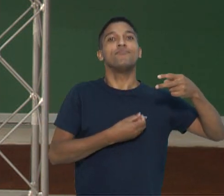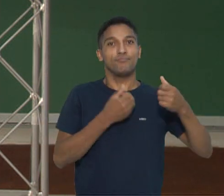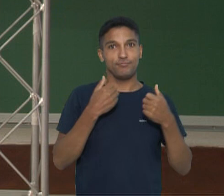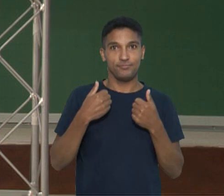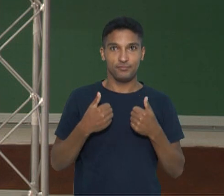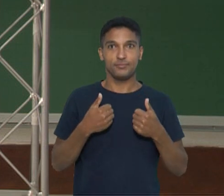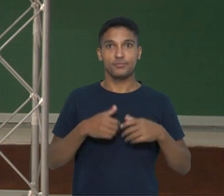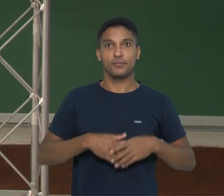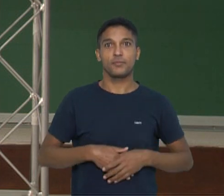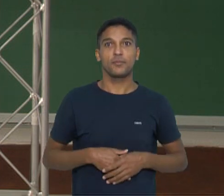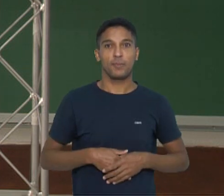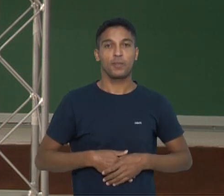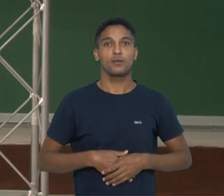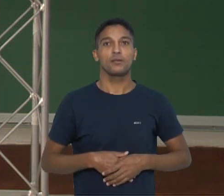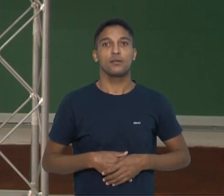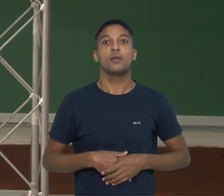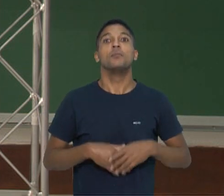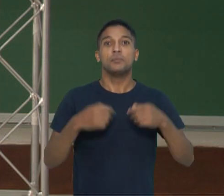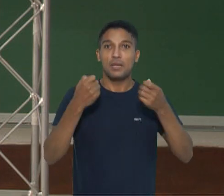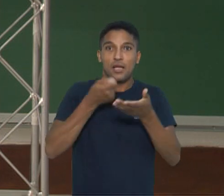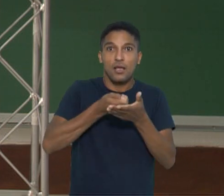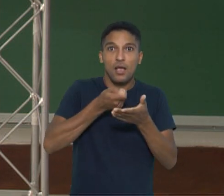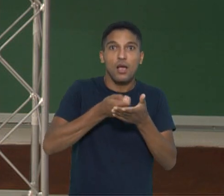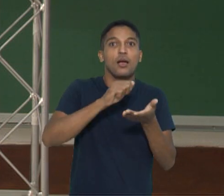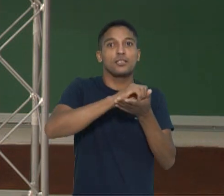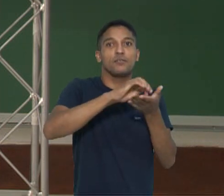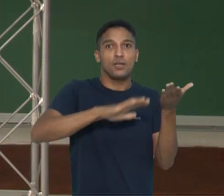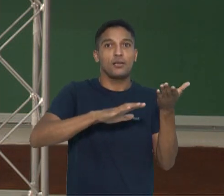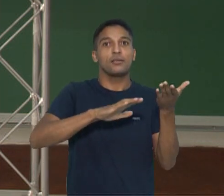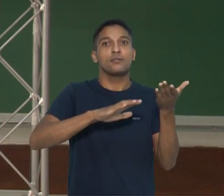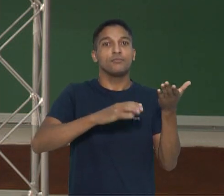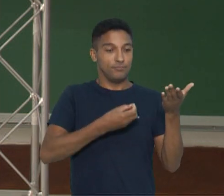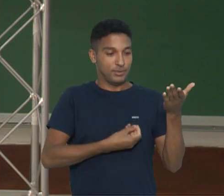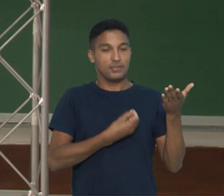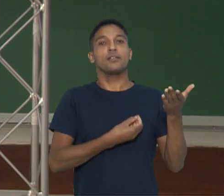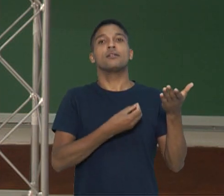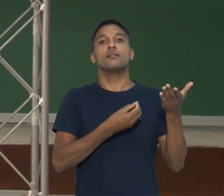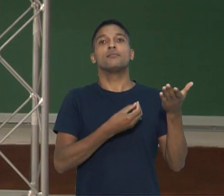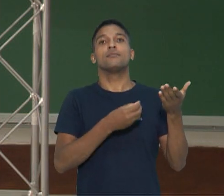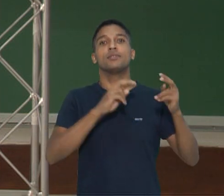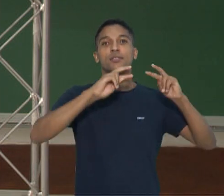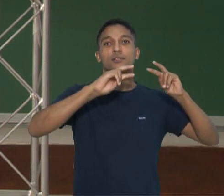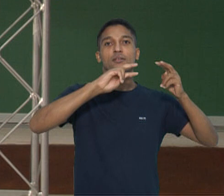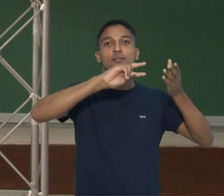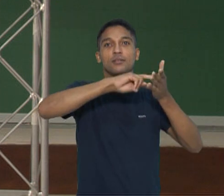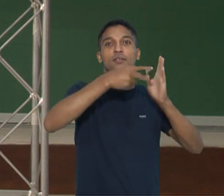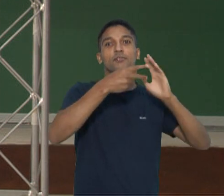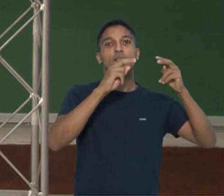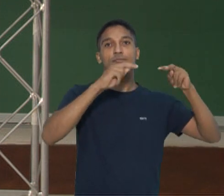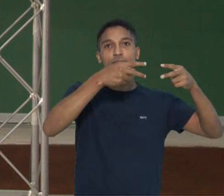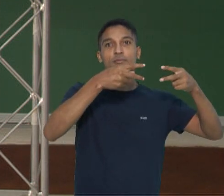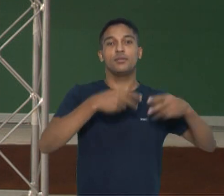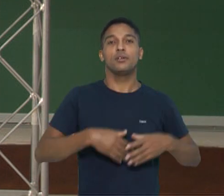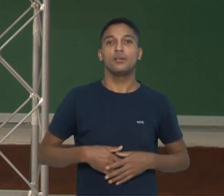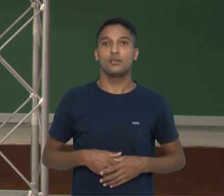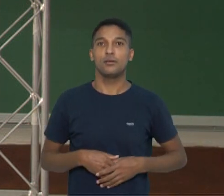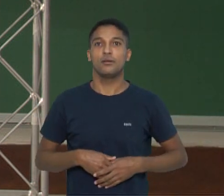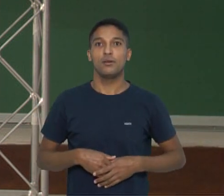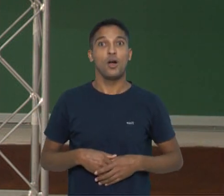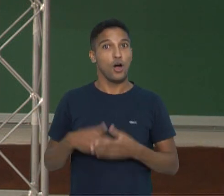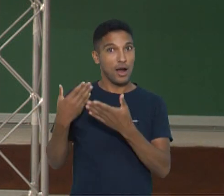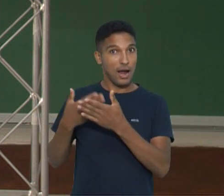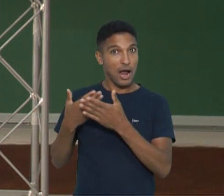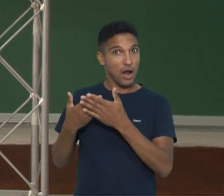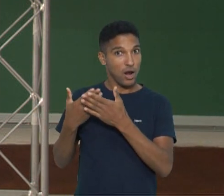e poderia deixar de fazer a atividade. Então, é uma atividade tranquila que vai trazer para vocês uma reflexão daquilo que foi dado durante a